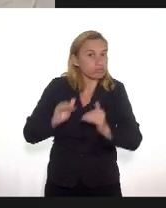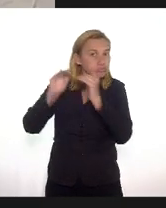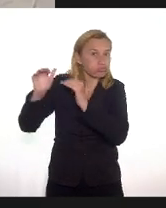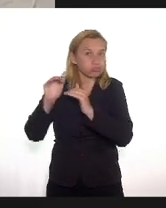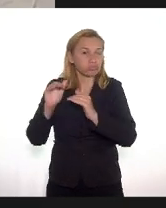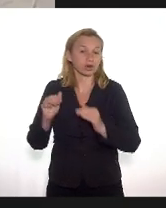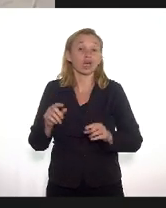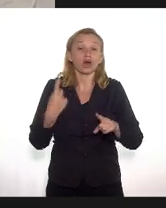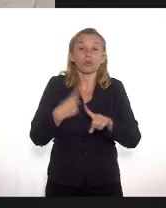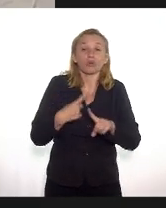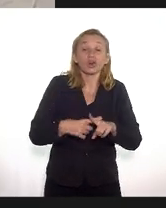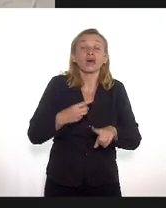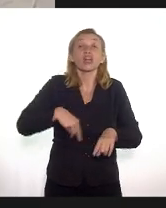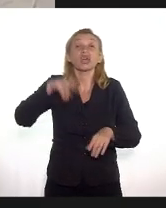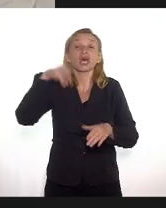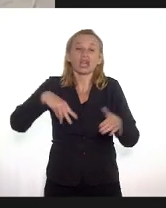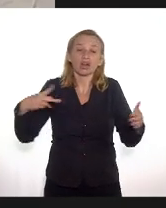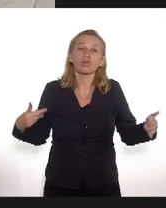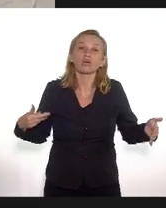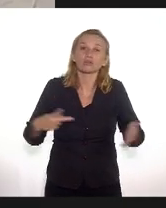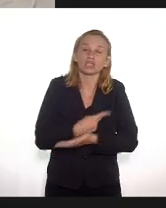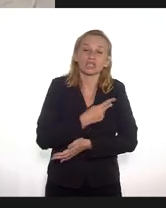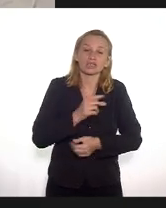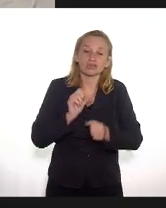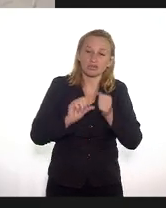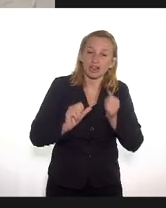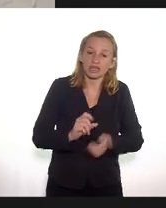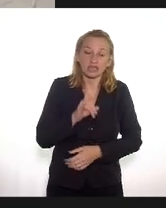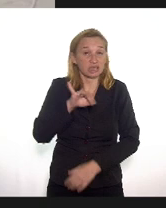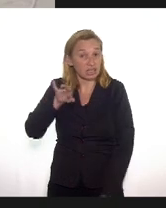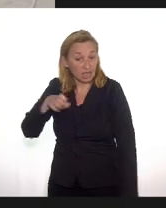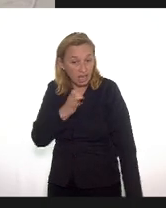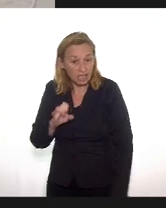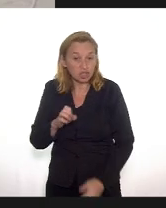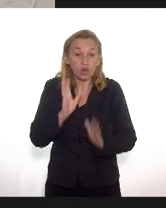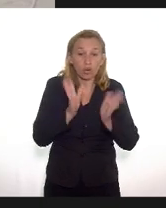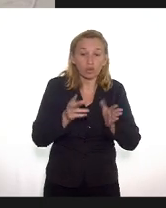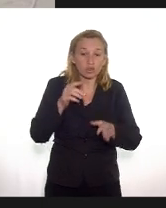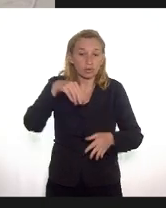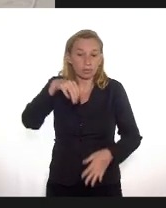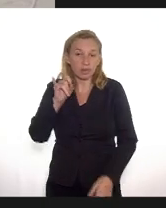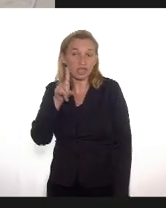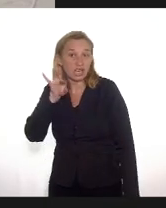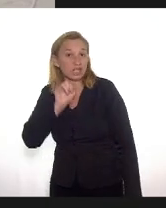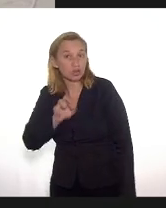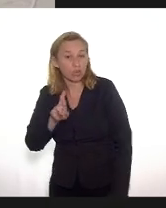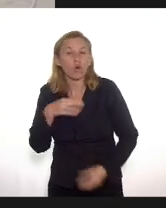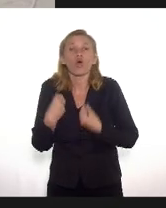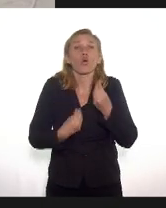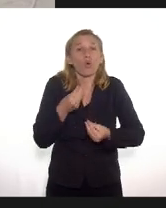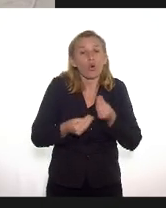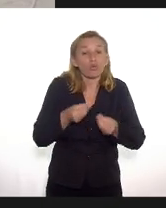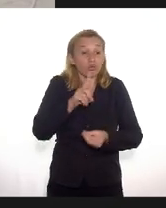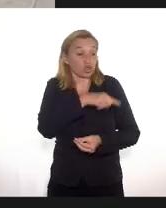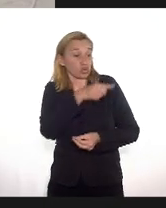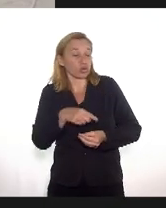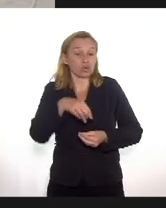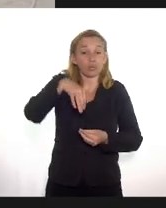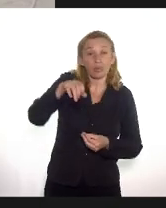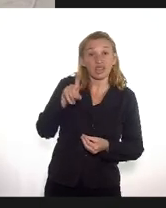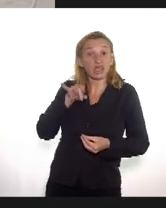porque quem faz acontecer o CEDERJ hoje são os mediadores. Então, como que eu vou excluir o